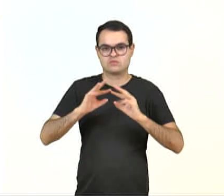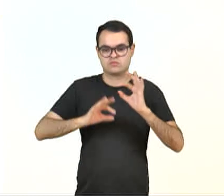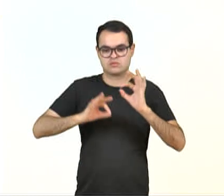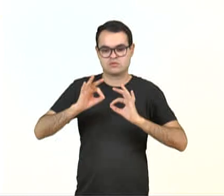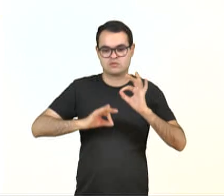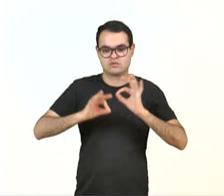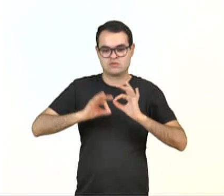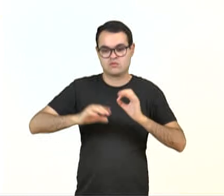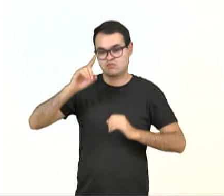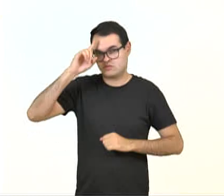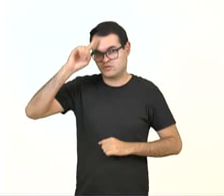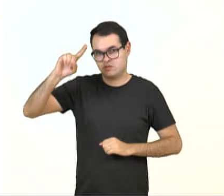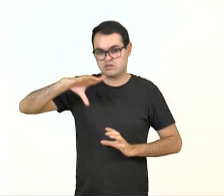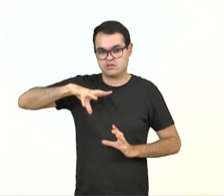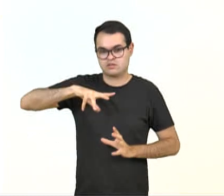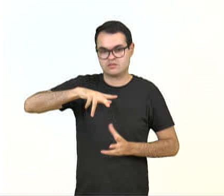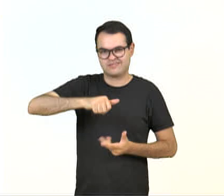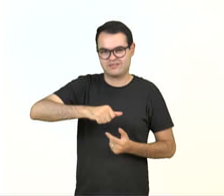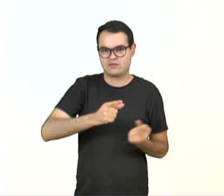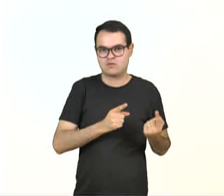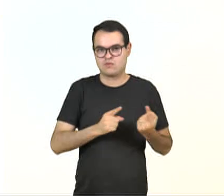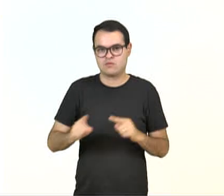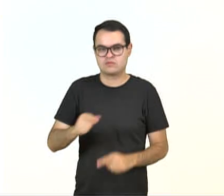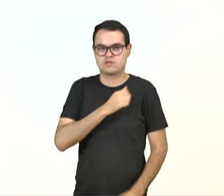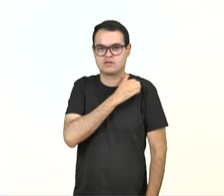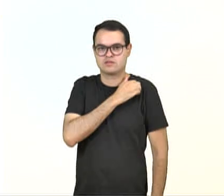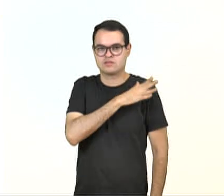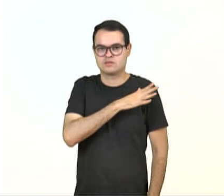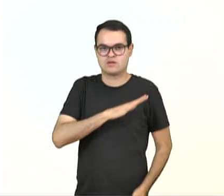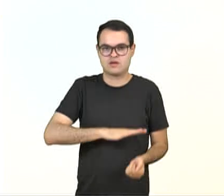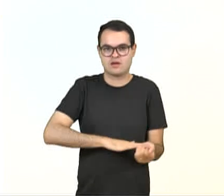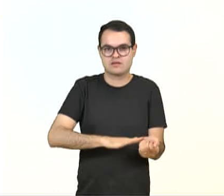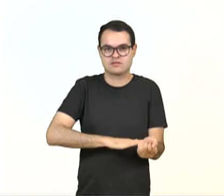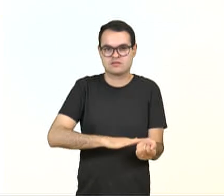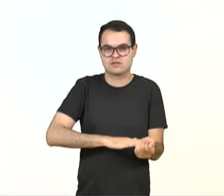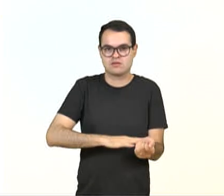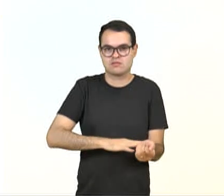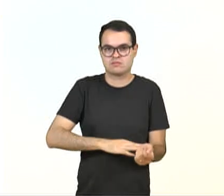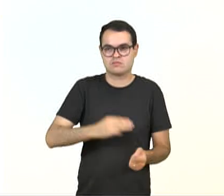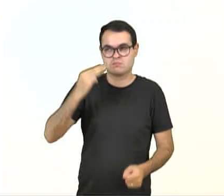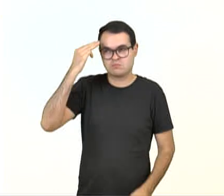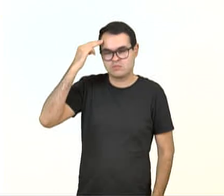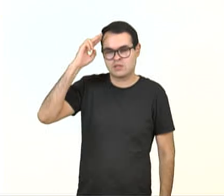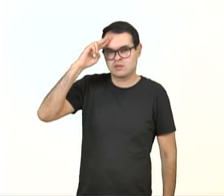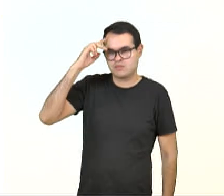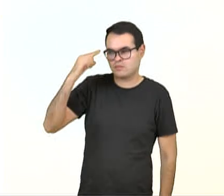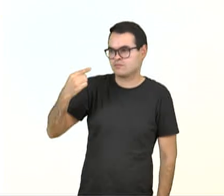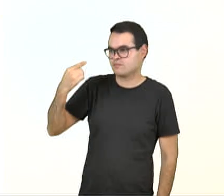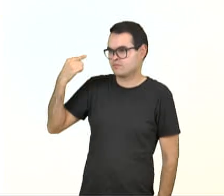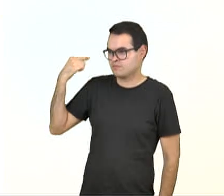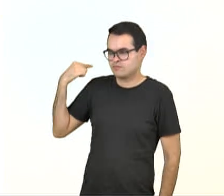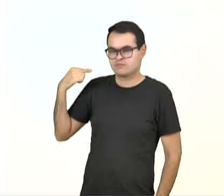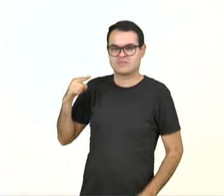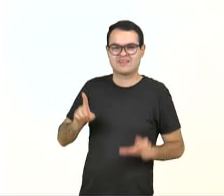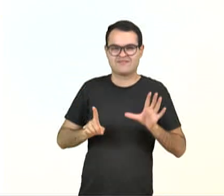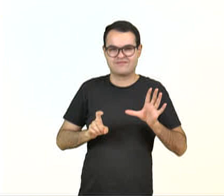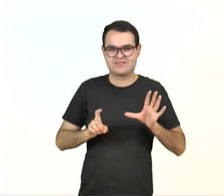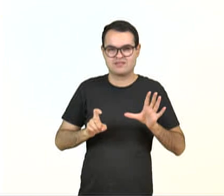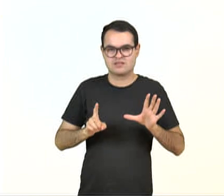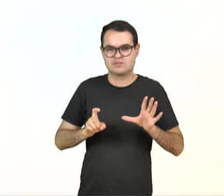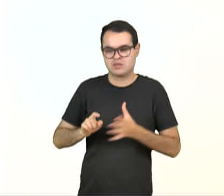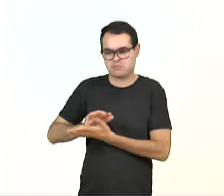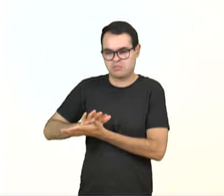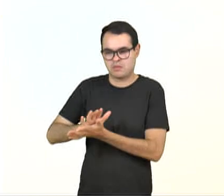Dia Internacional contra a discriminação racial em memória às vítimas do massacre. Então